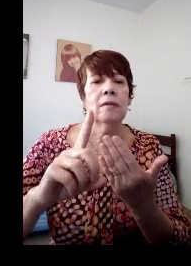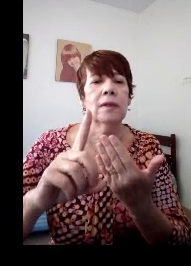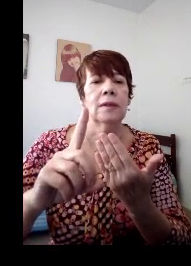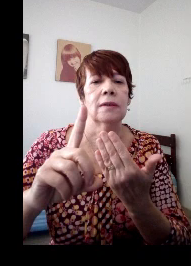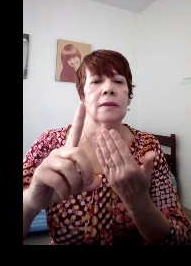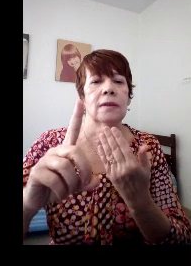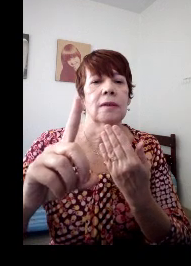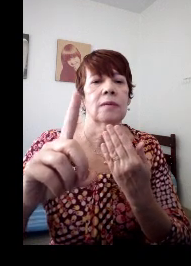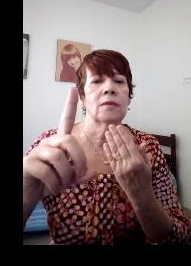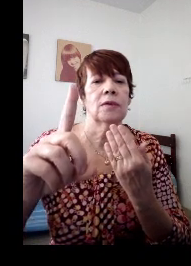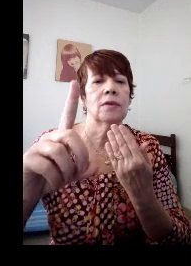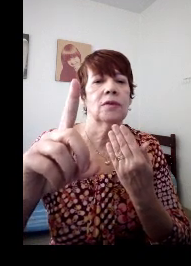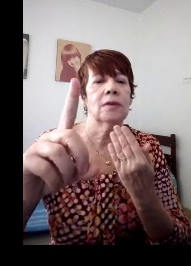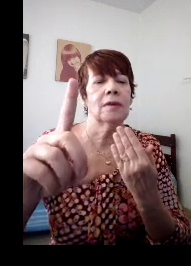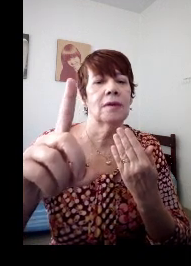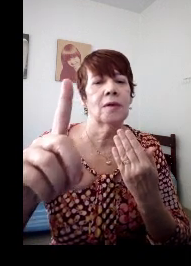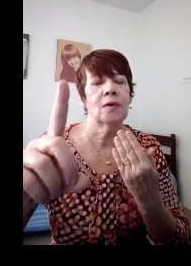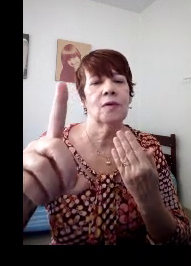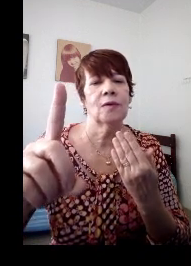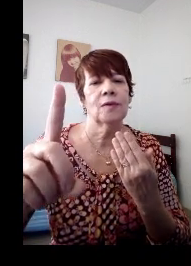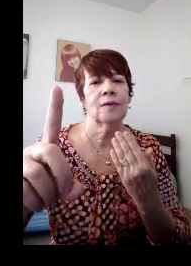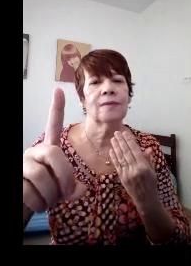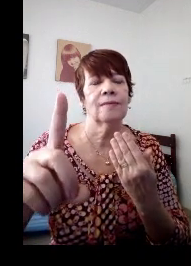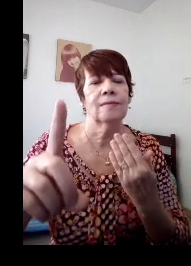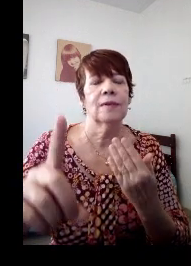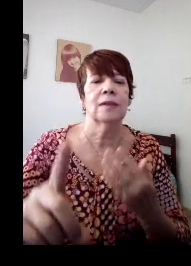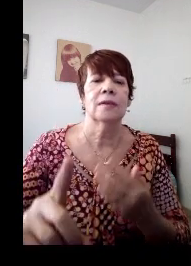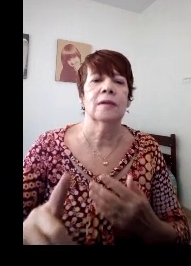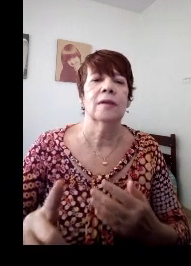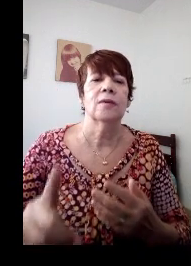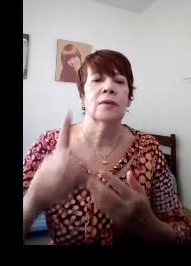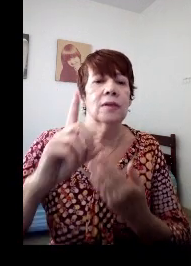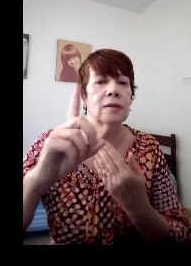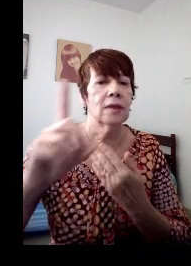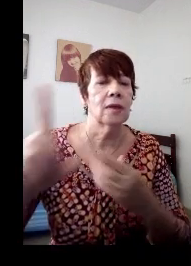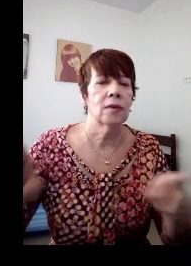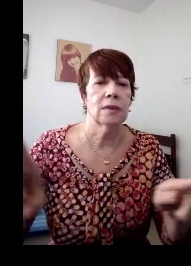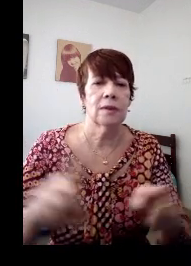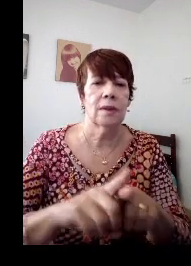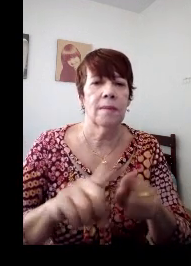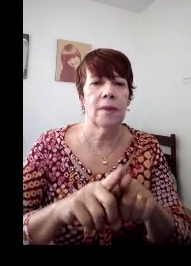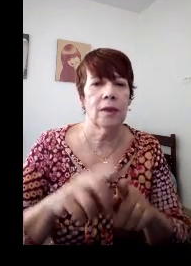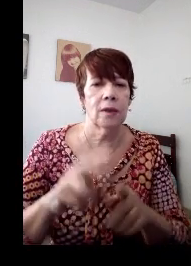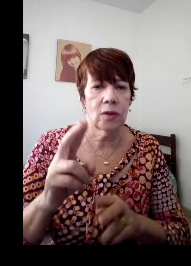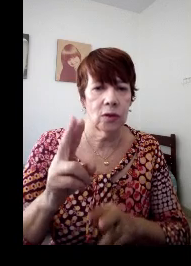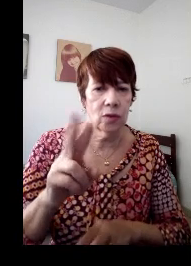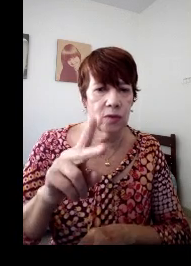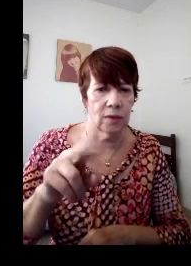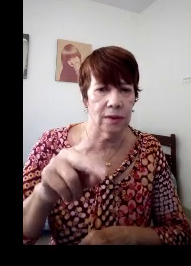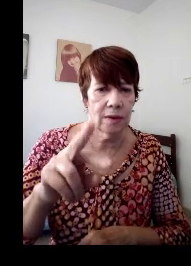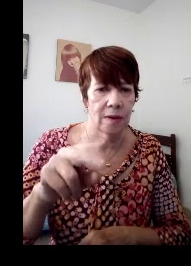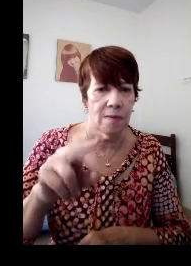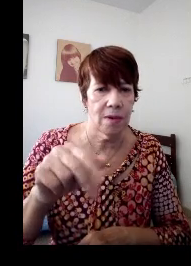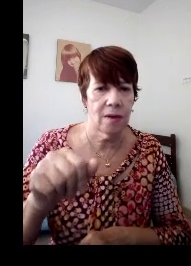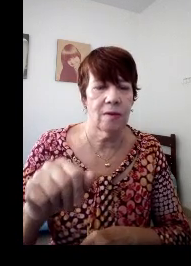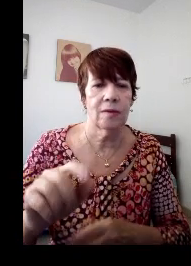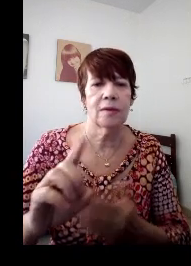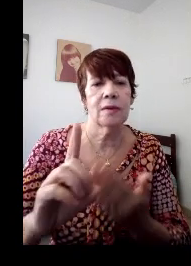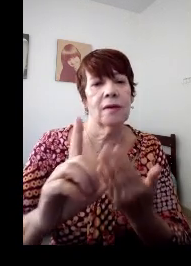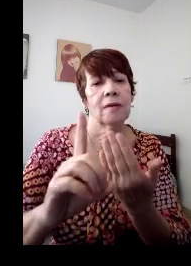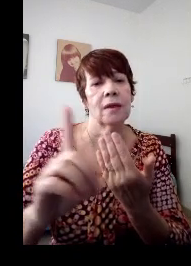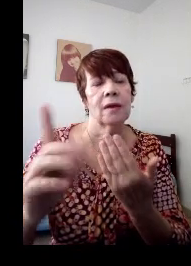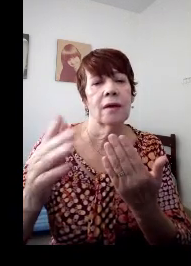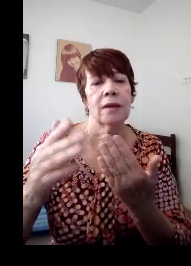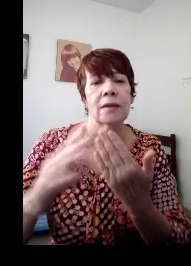me afastar das coisas do Senhor, das pessoas que eu converso, que eu